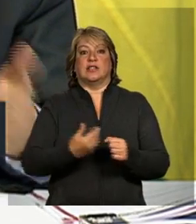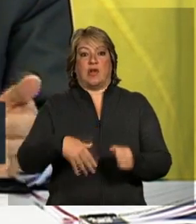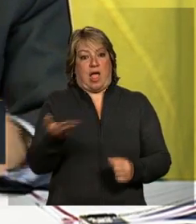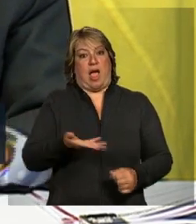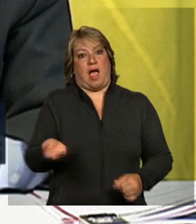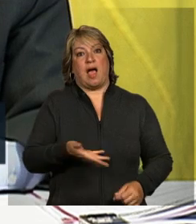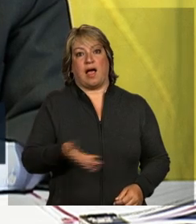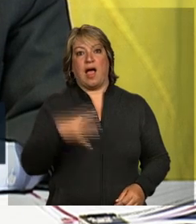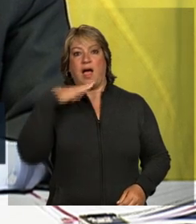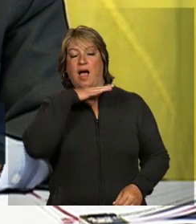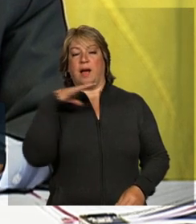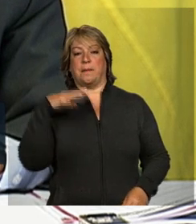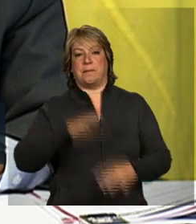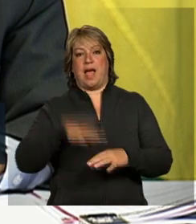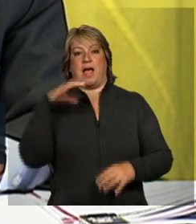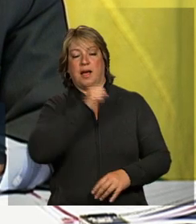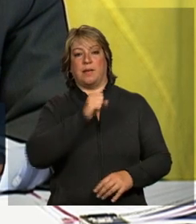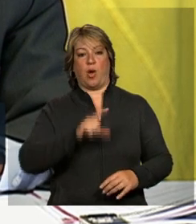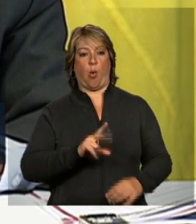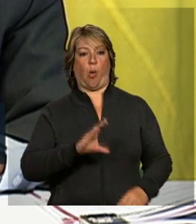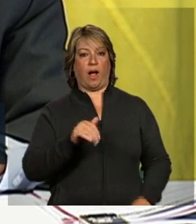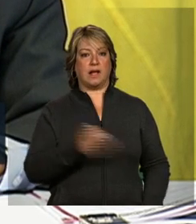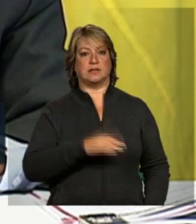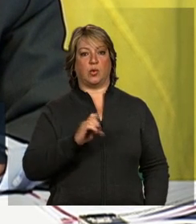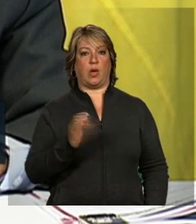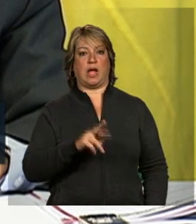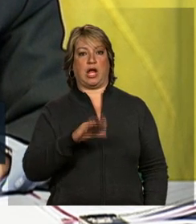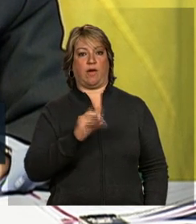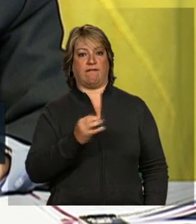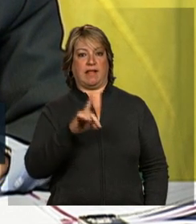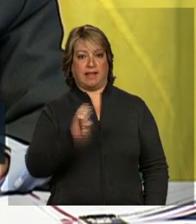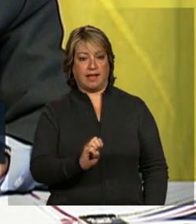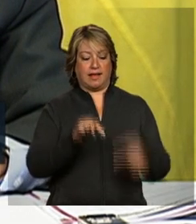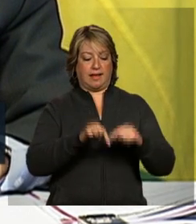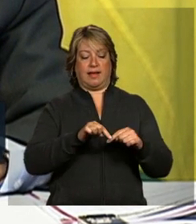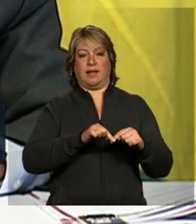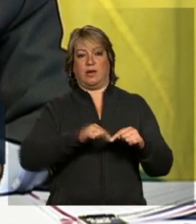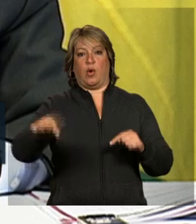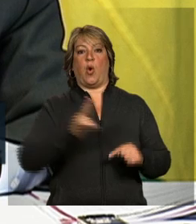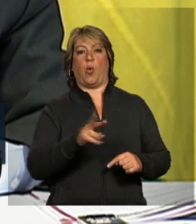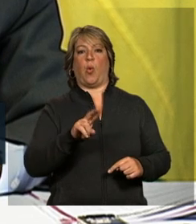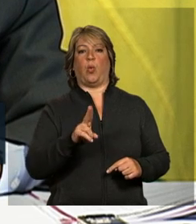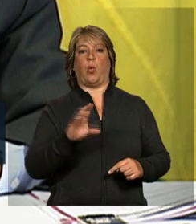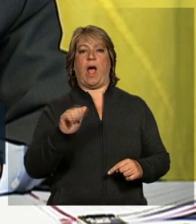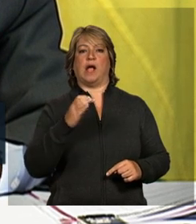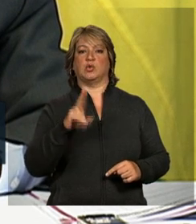ágil né o trecho entre Lucas do Rio Verde e e Uruaçu